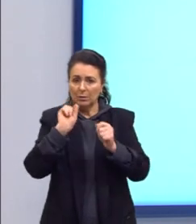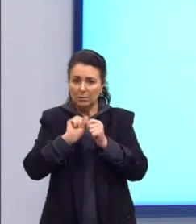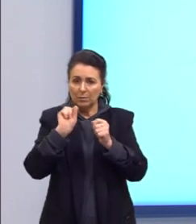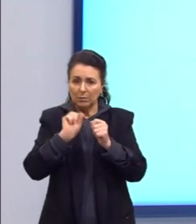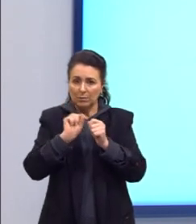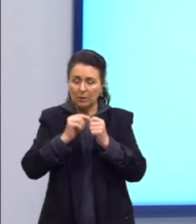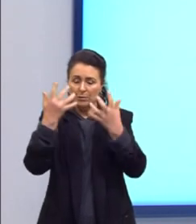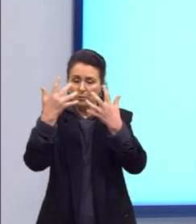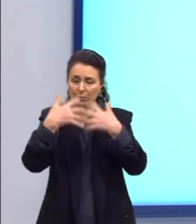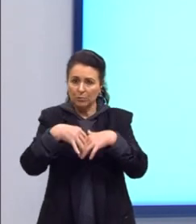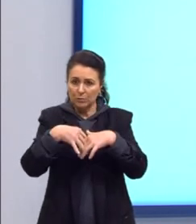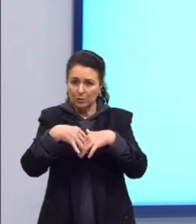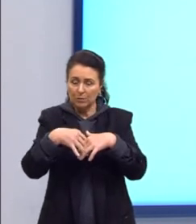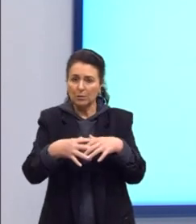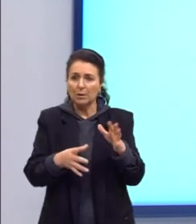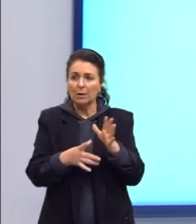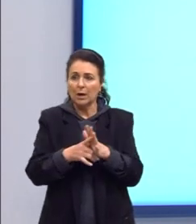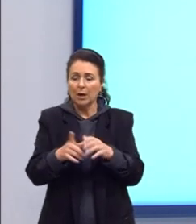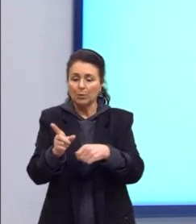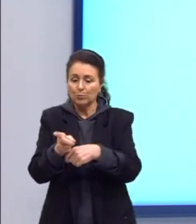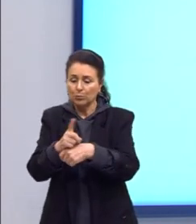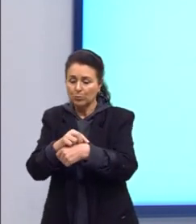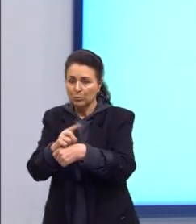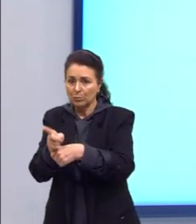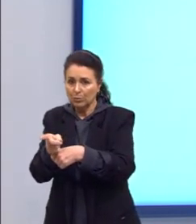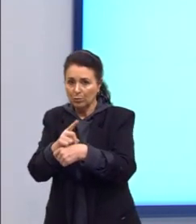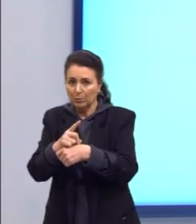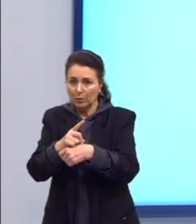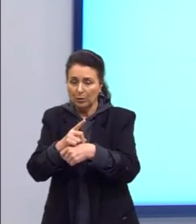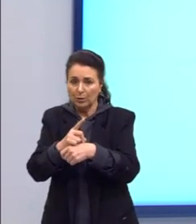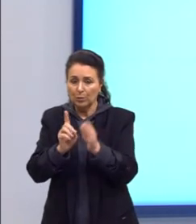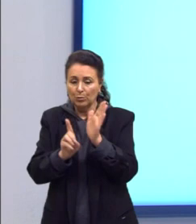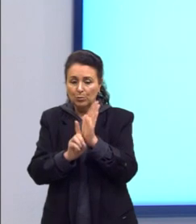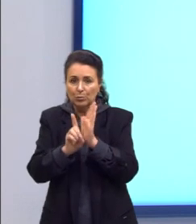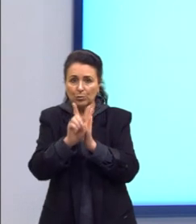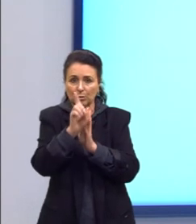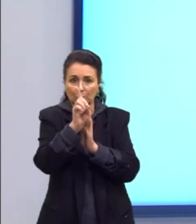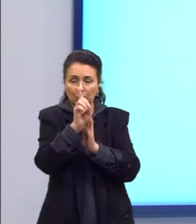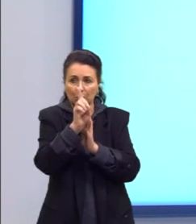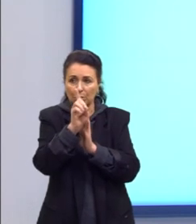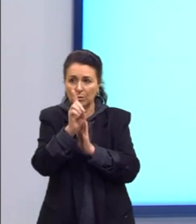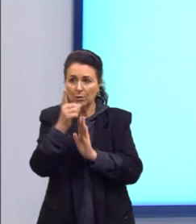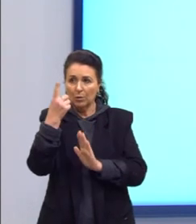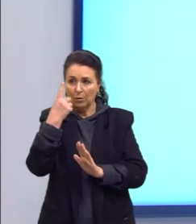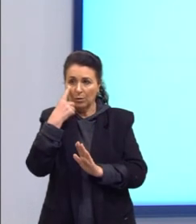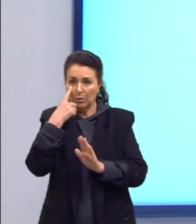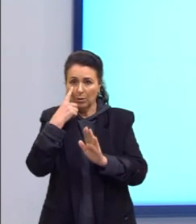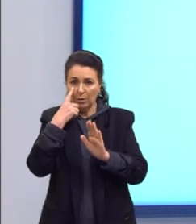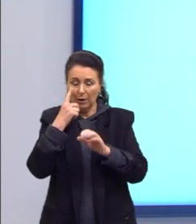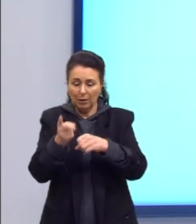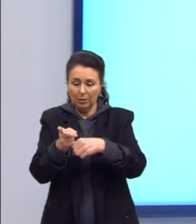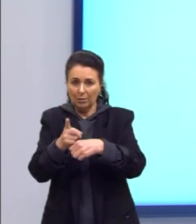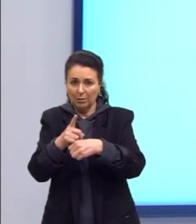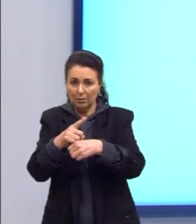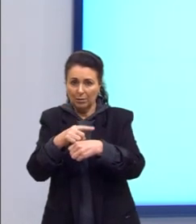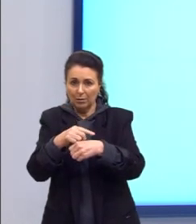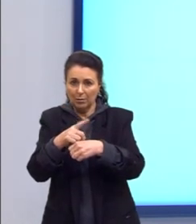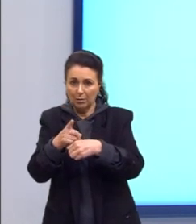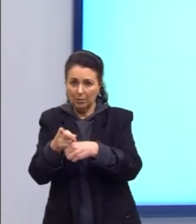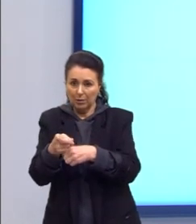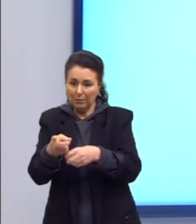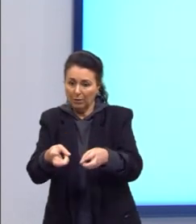faz funcionar um cronômetro digital então o vejo que aqui o cronometro é o que está recebendo a energia